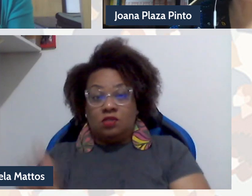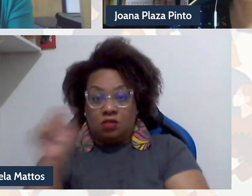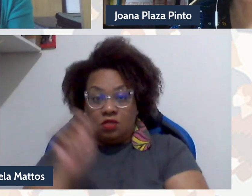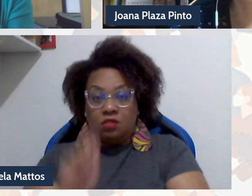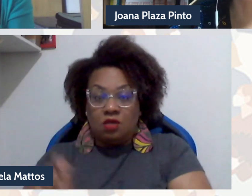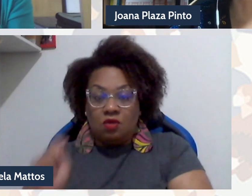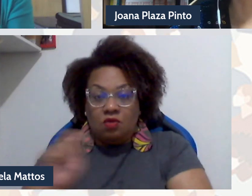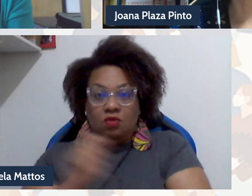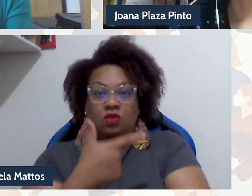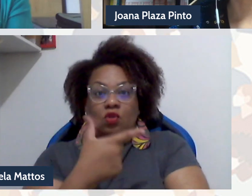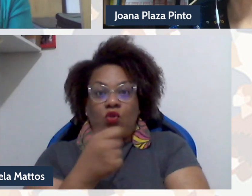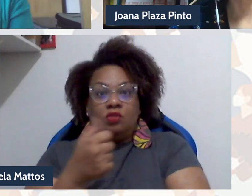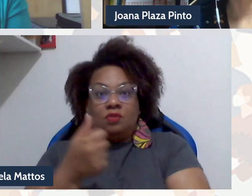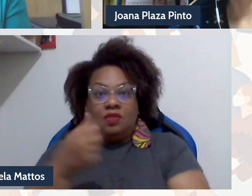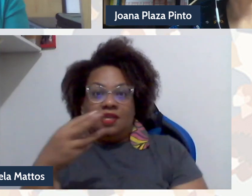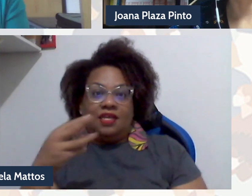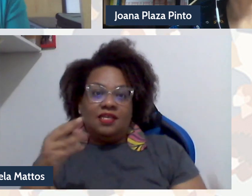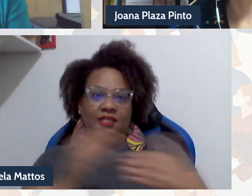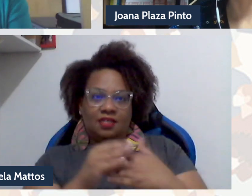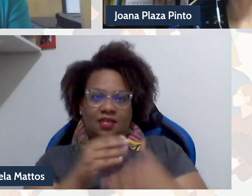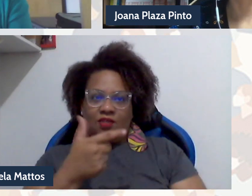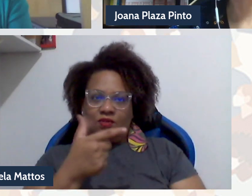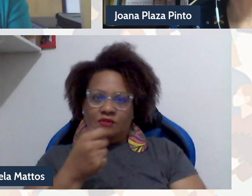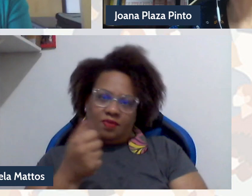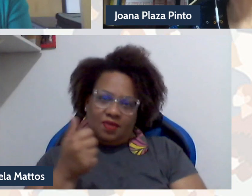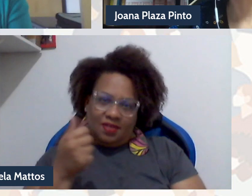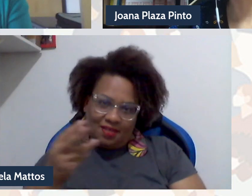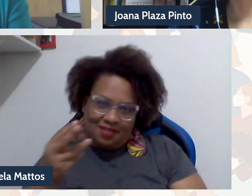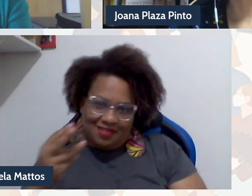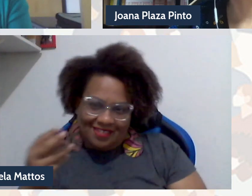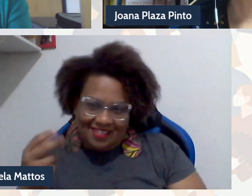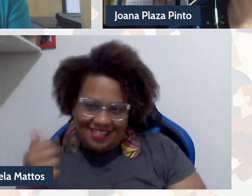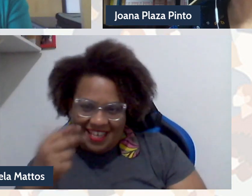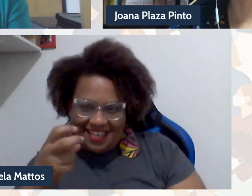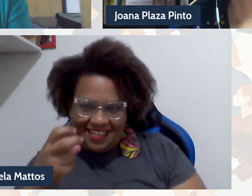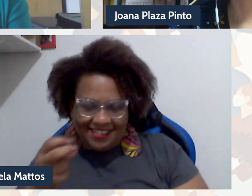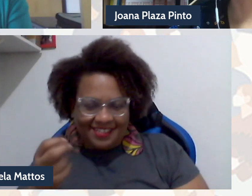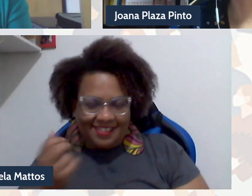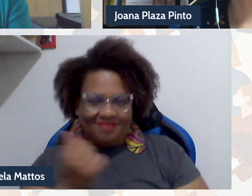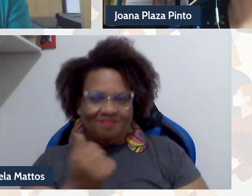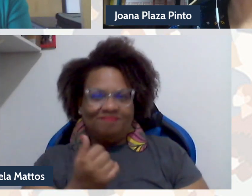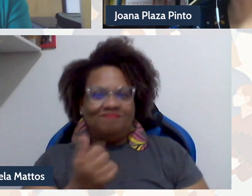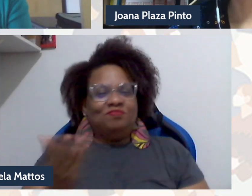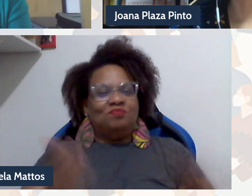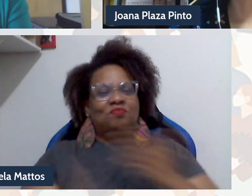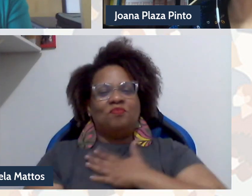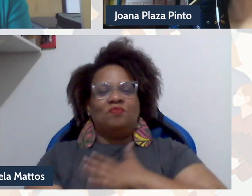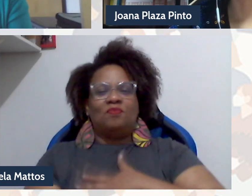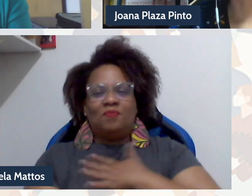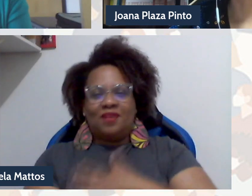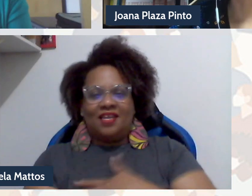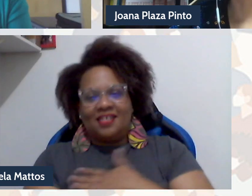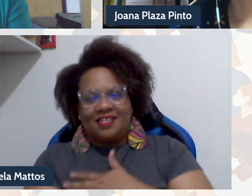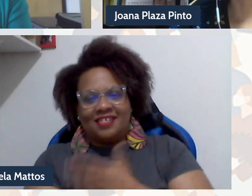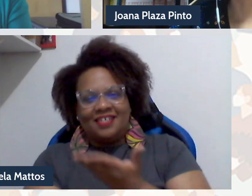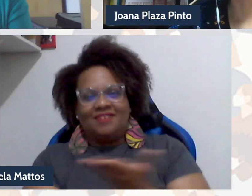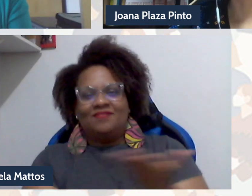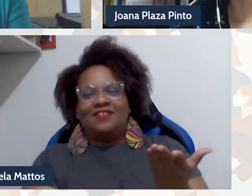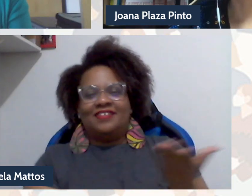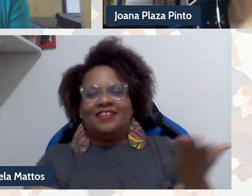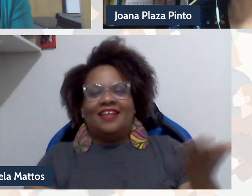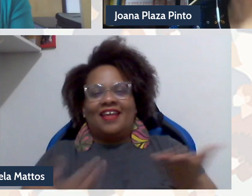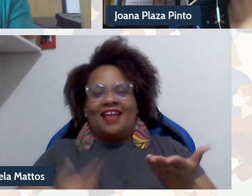2013 a 2015. Então, Joana, é um enorme prazer ter você fazendo parte desse painel.